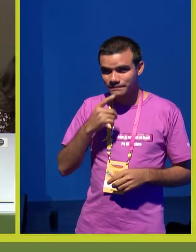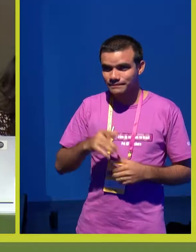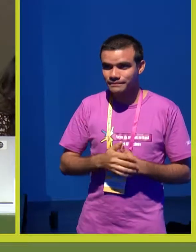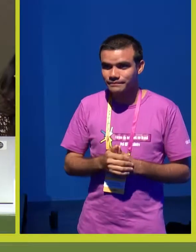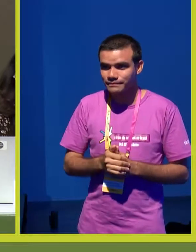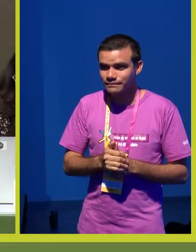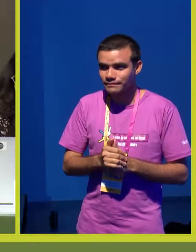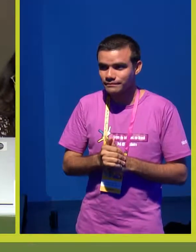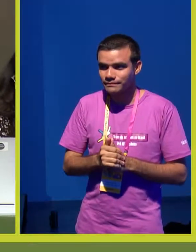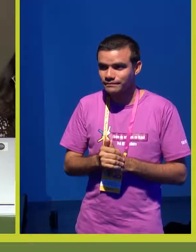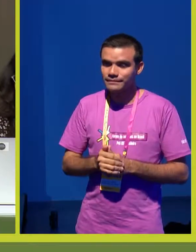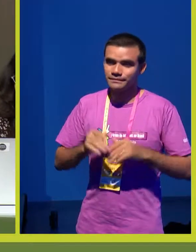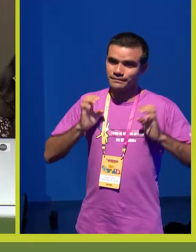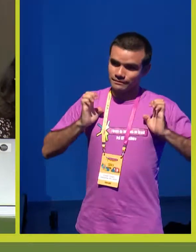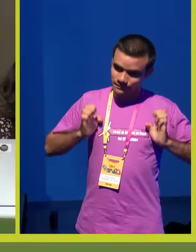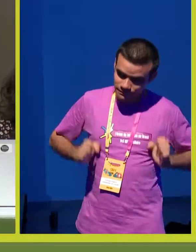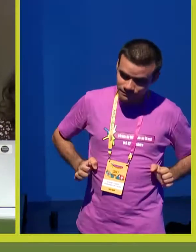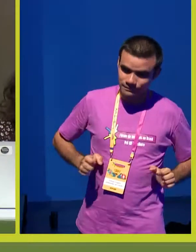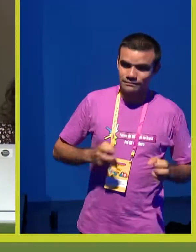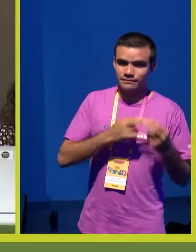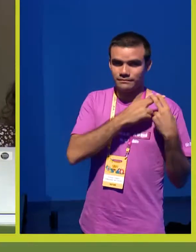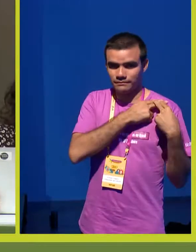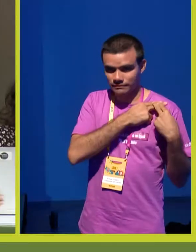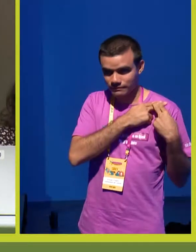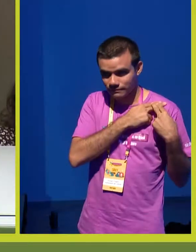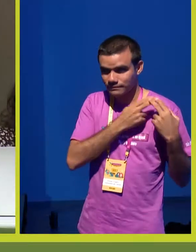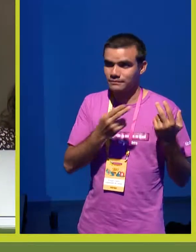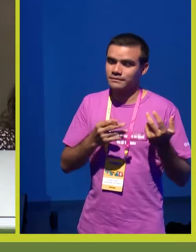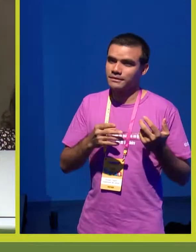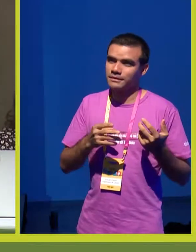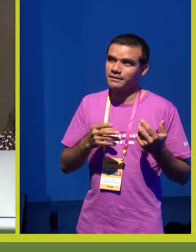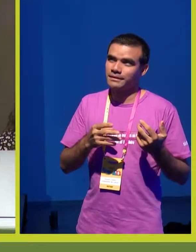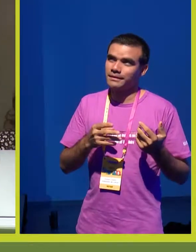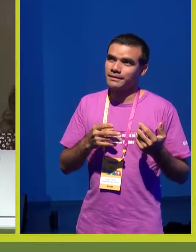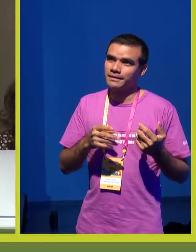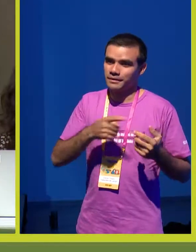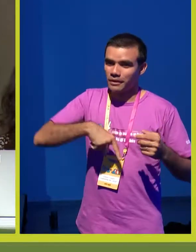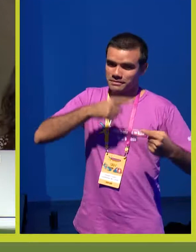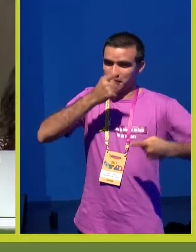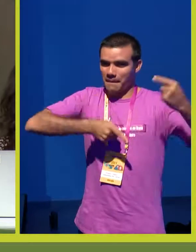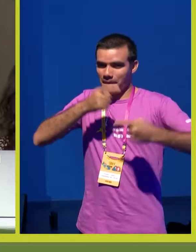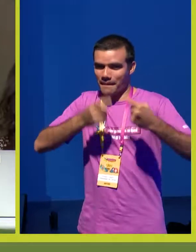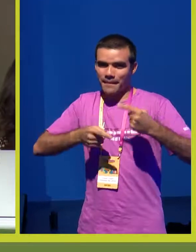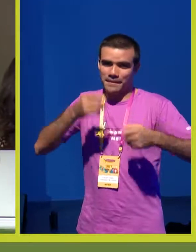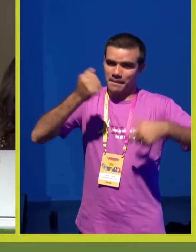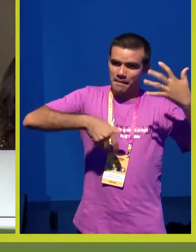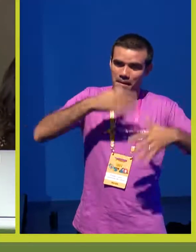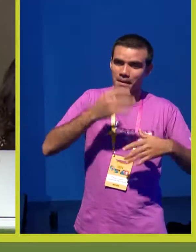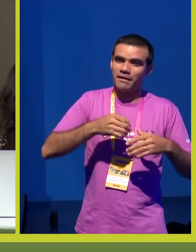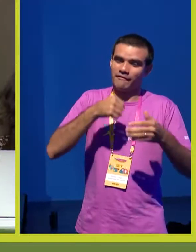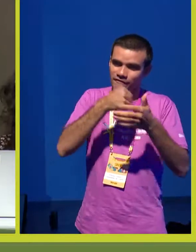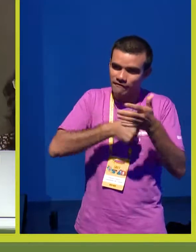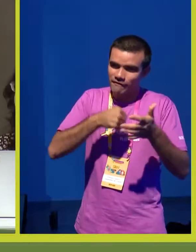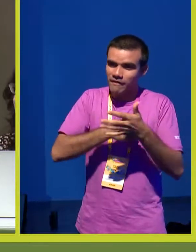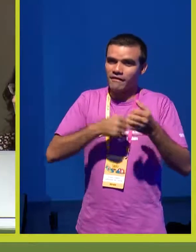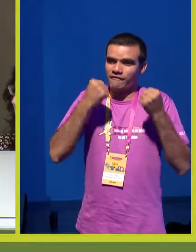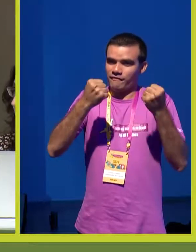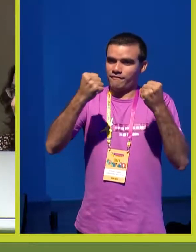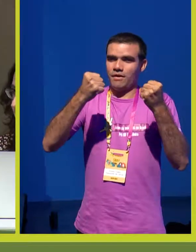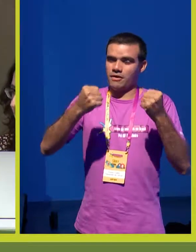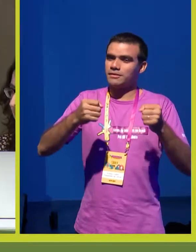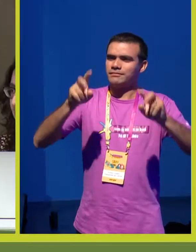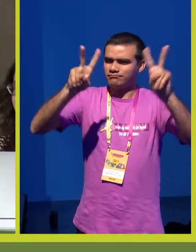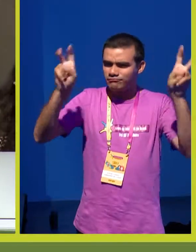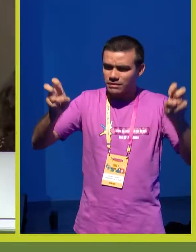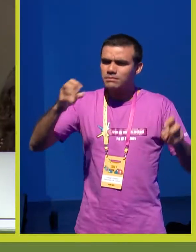um tratamento ético e responsável dos dados, a gente não estaria debatendo aqui de maneira tão intensa, e é um dos tópicos que